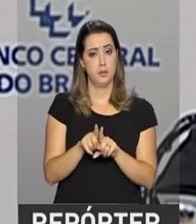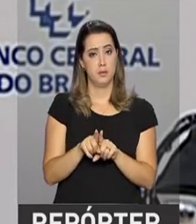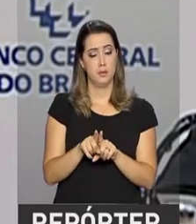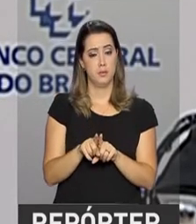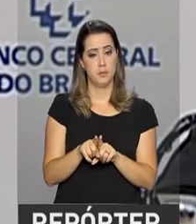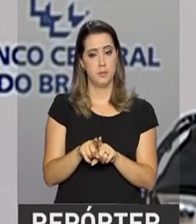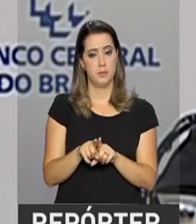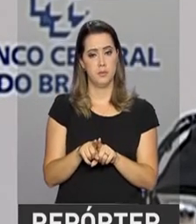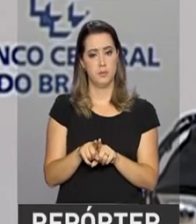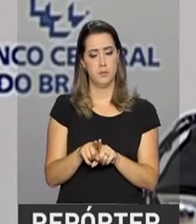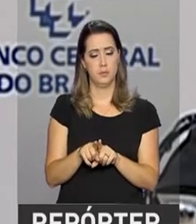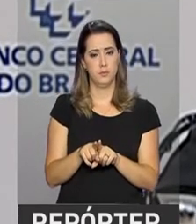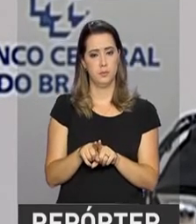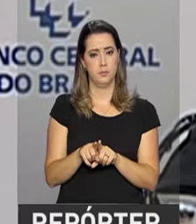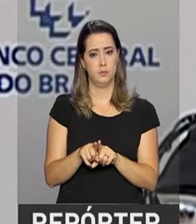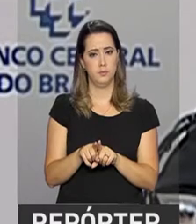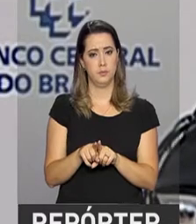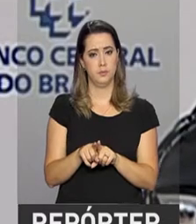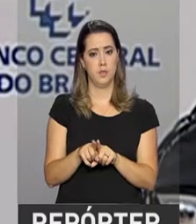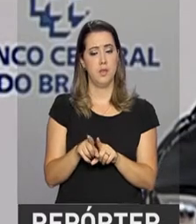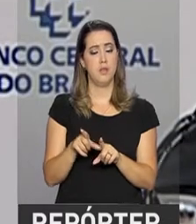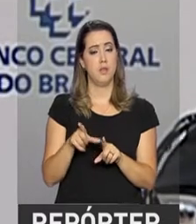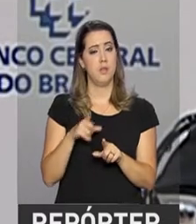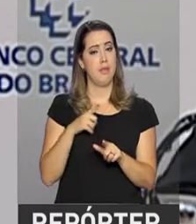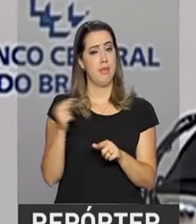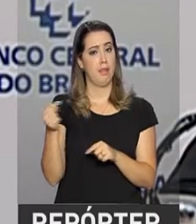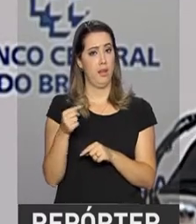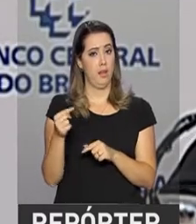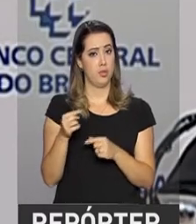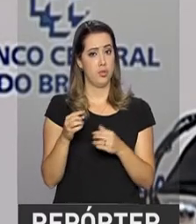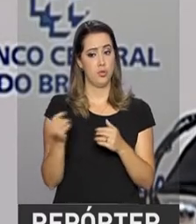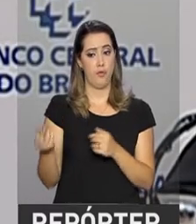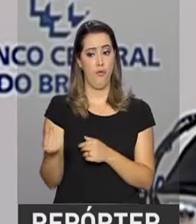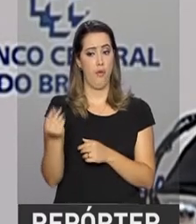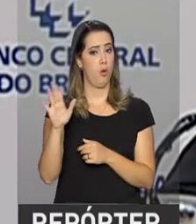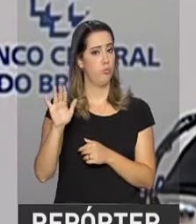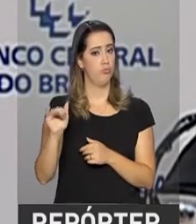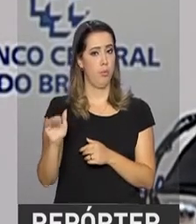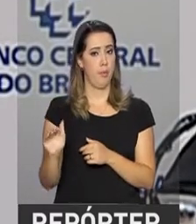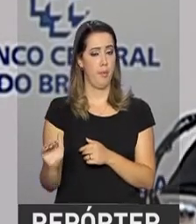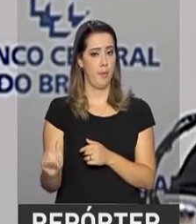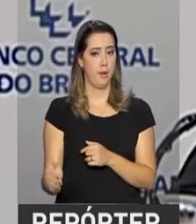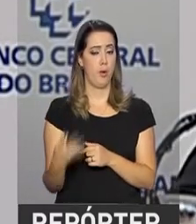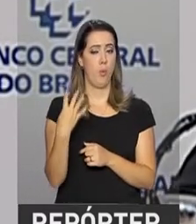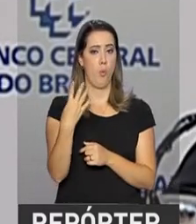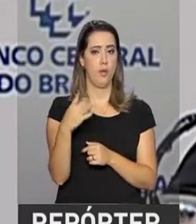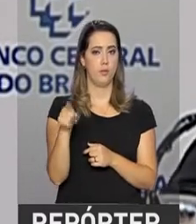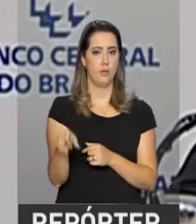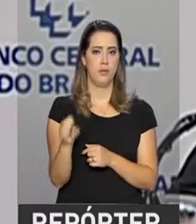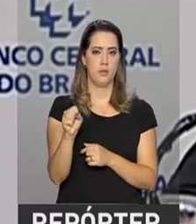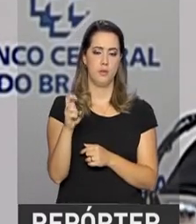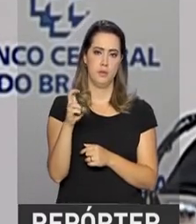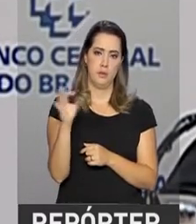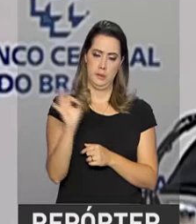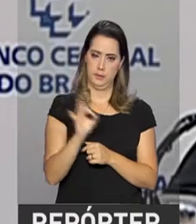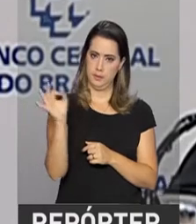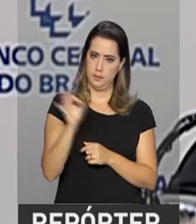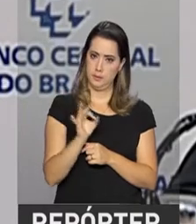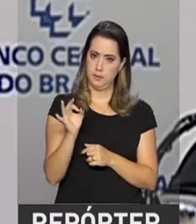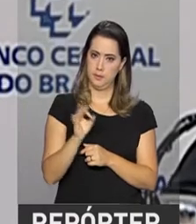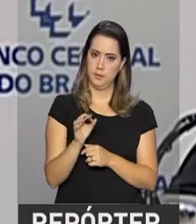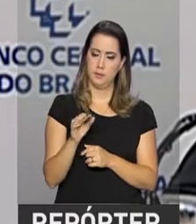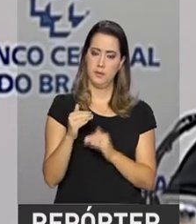uma pergunta foi na verdade uma deflação de 4,85 a inflação de alimentos caiu 1